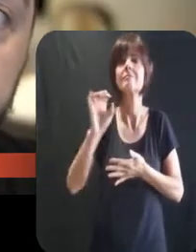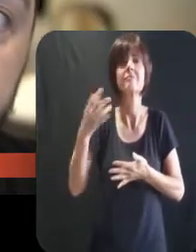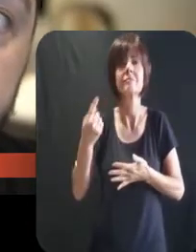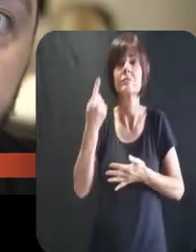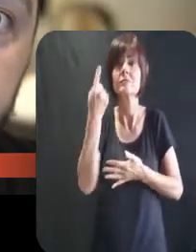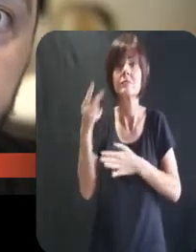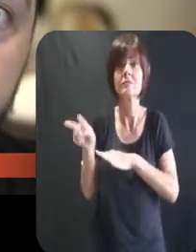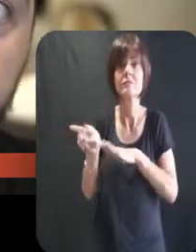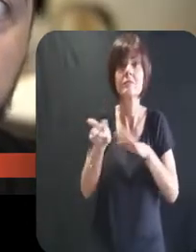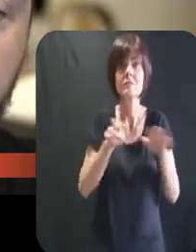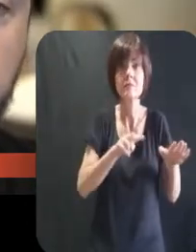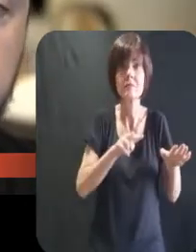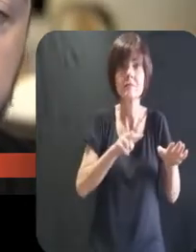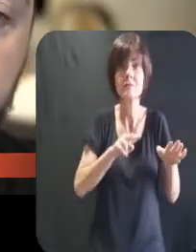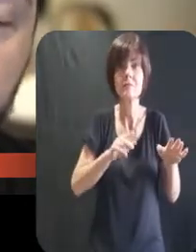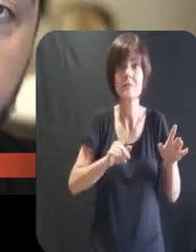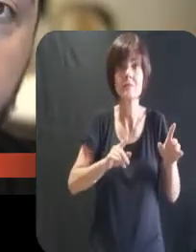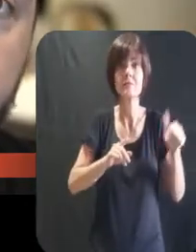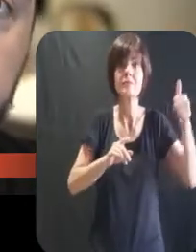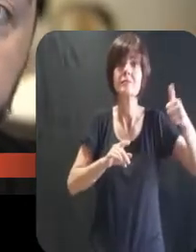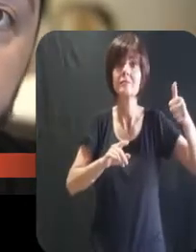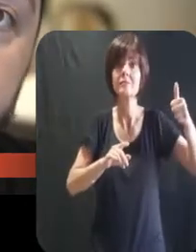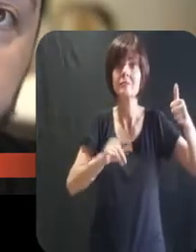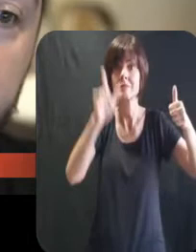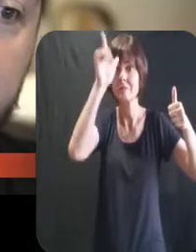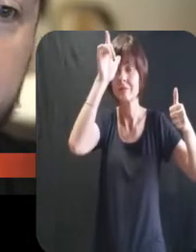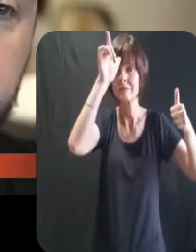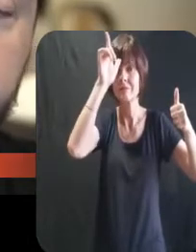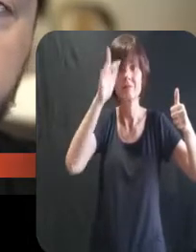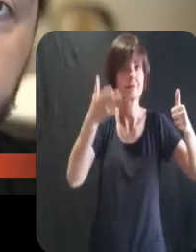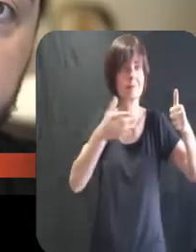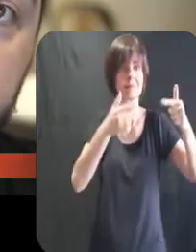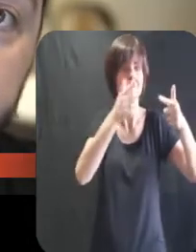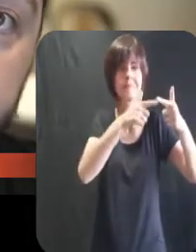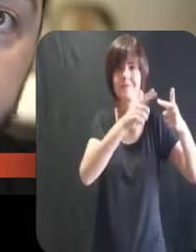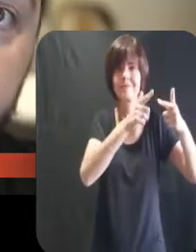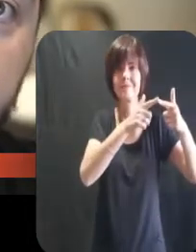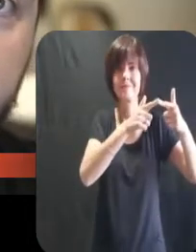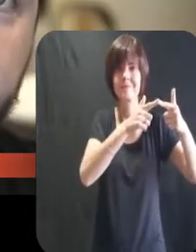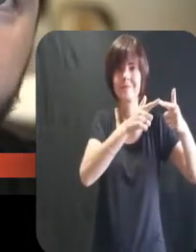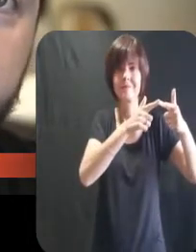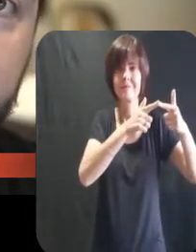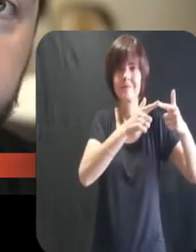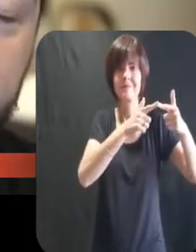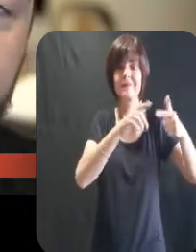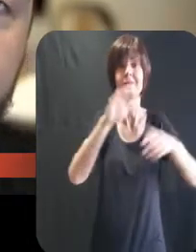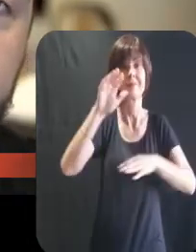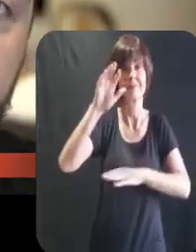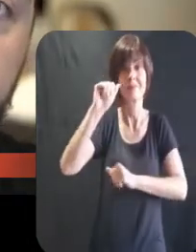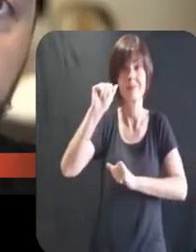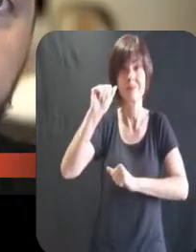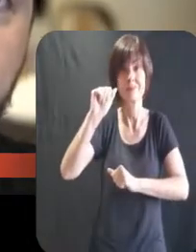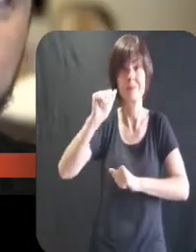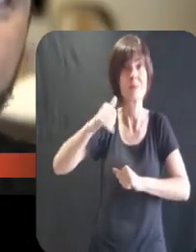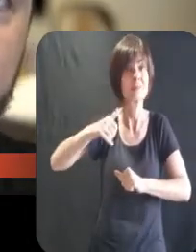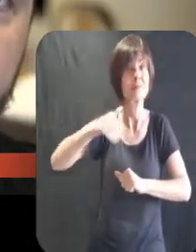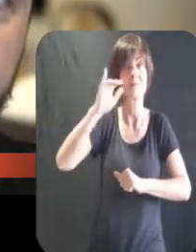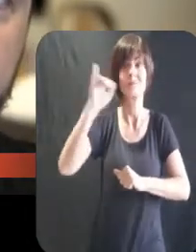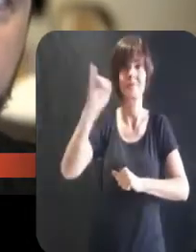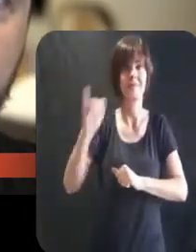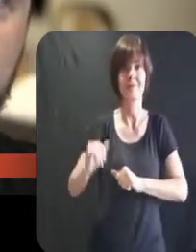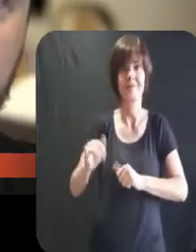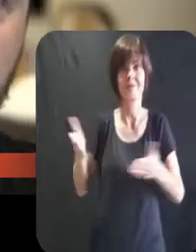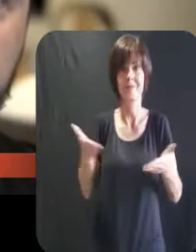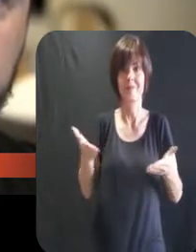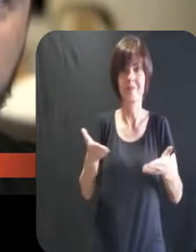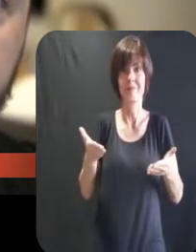medidas de contenção. E o que aconteceu com ela foi que em menos de uma semana ela já passou os 2 países. E a Espanha está crescendo mais do que